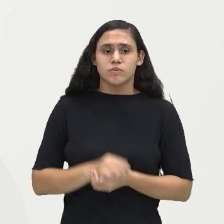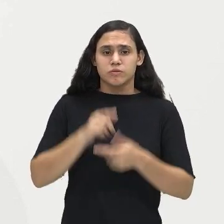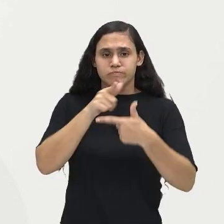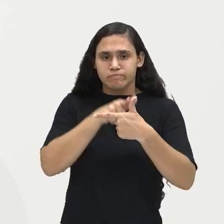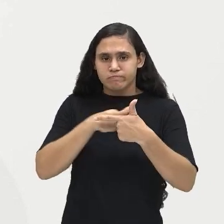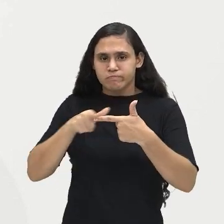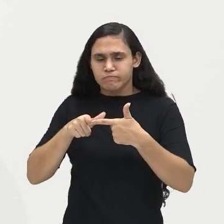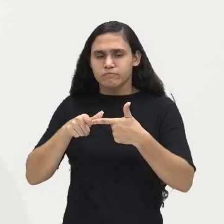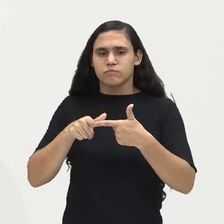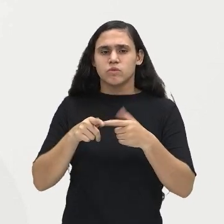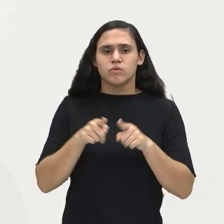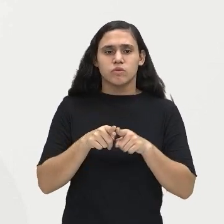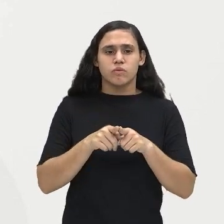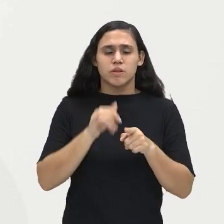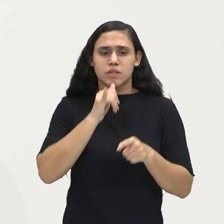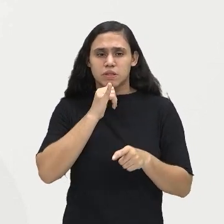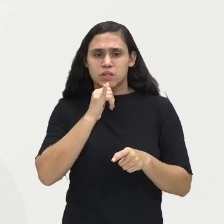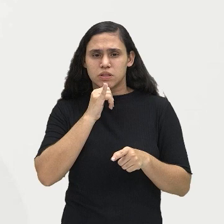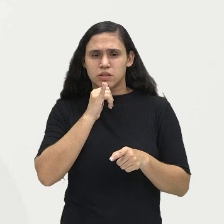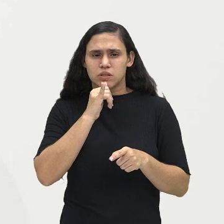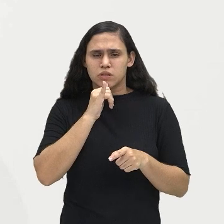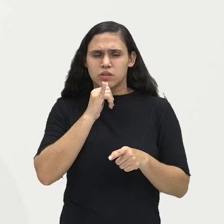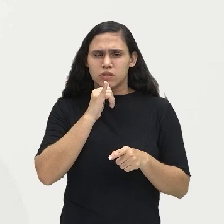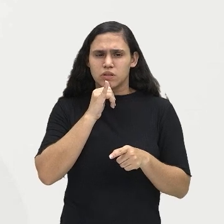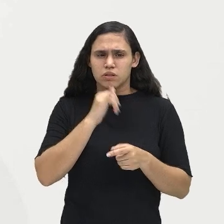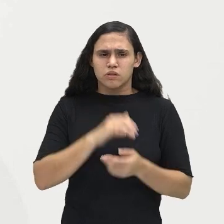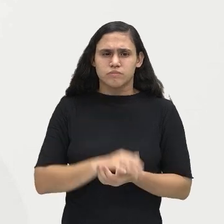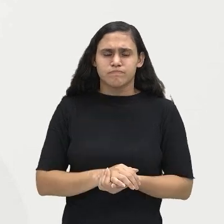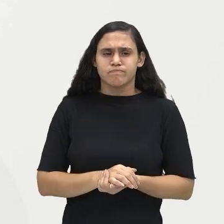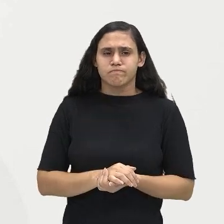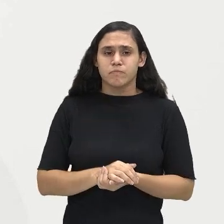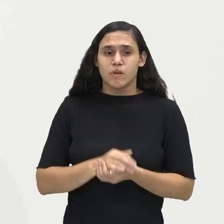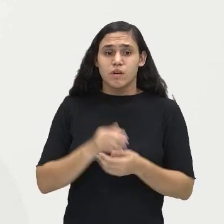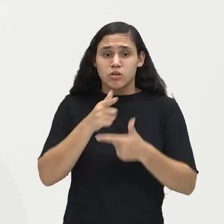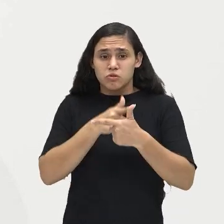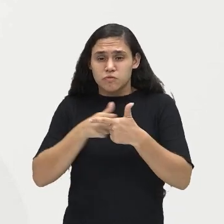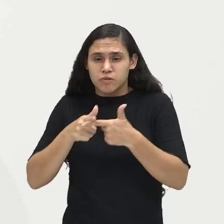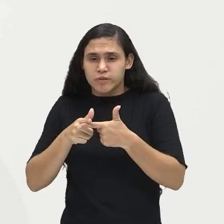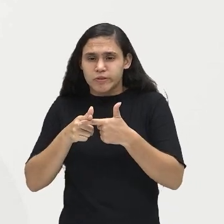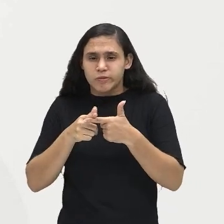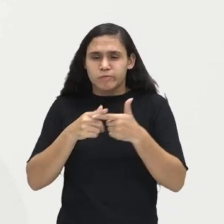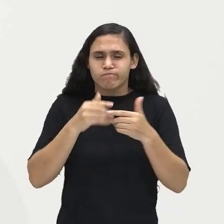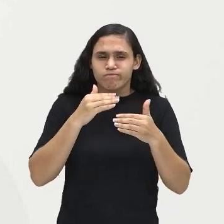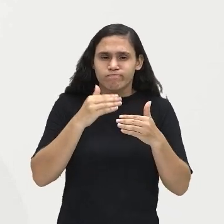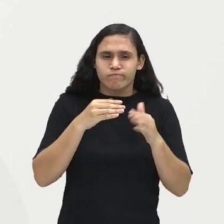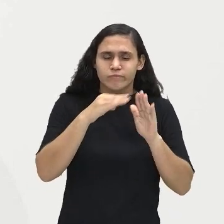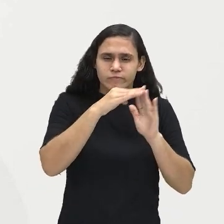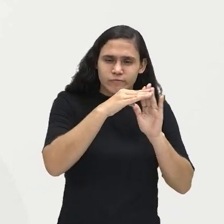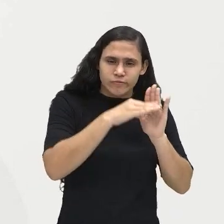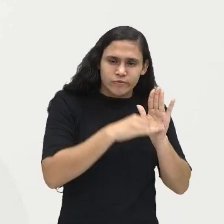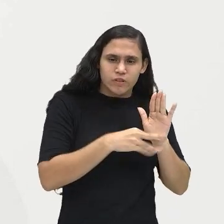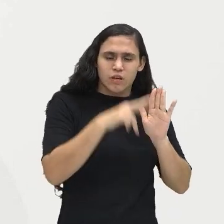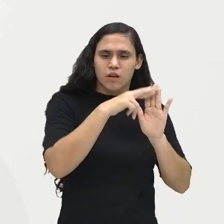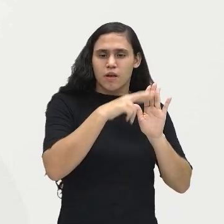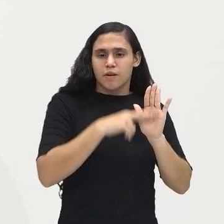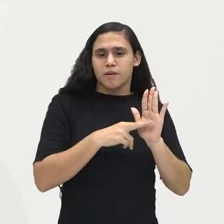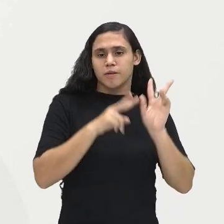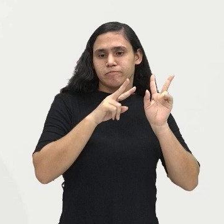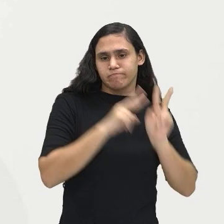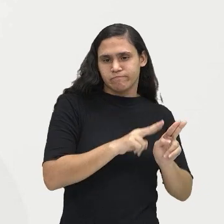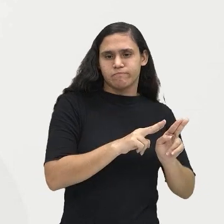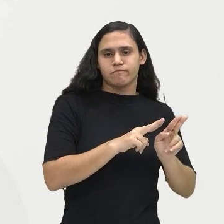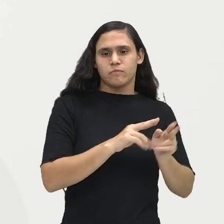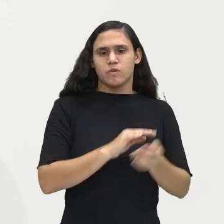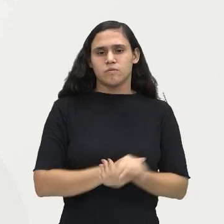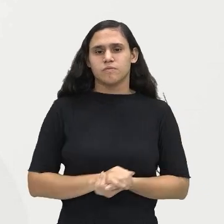pessoal. Divisão segue praticamente a mesma regra lá da multiplicação, pessoal. Sinais iguais, aqui, ó, sinais iguais